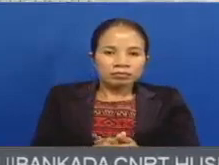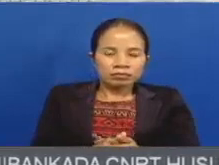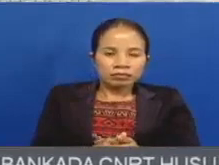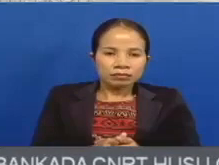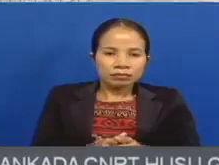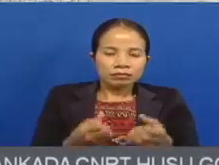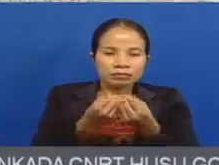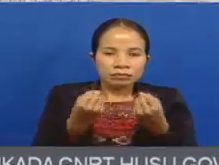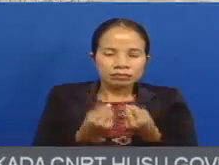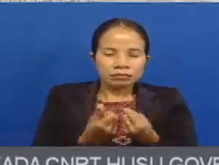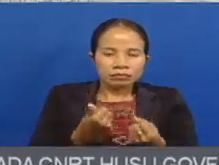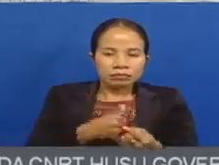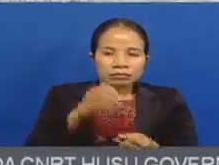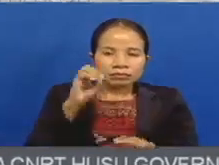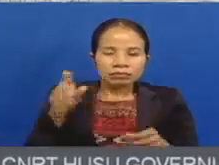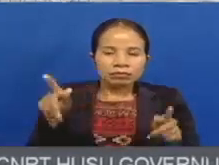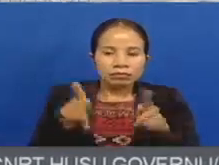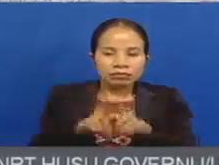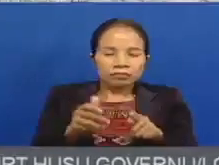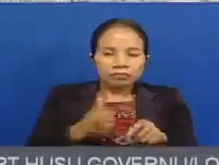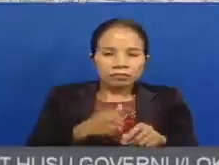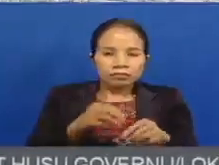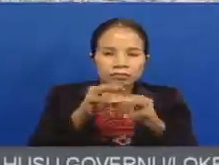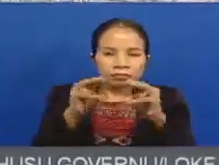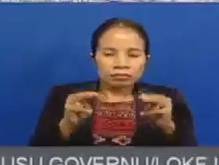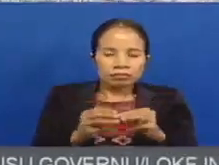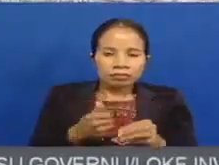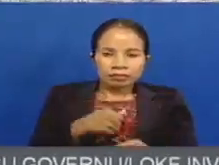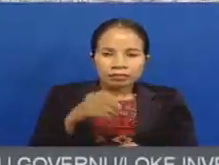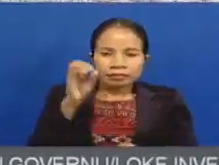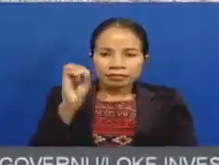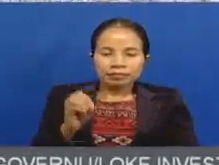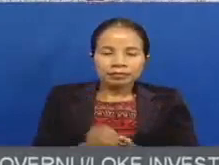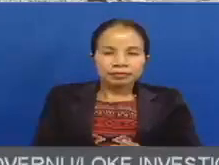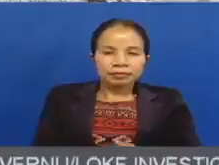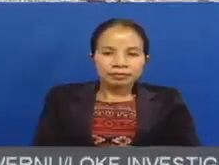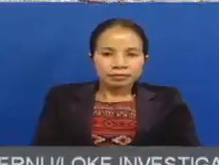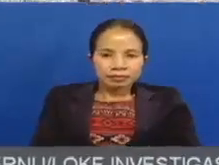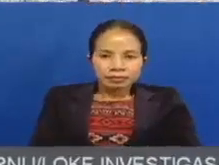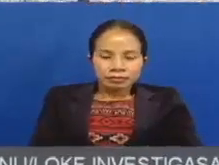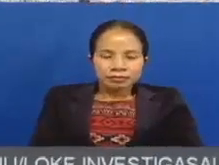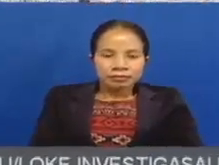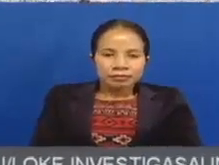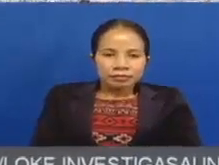suku Ainaru, posto Ainaru Vila, município Ainaru.